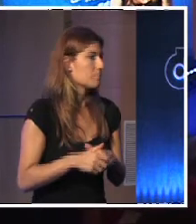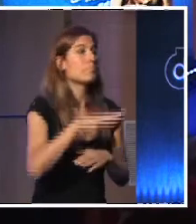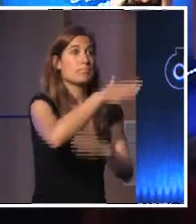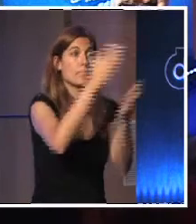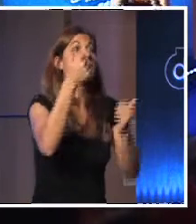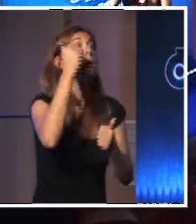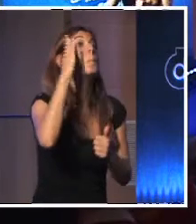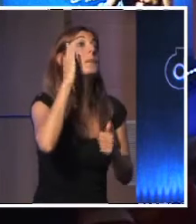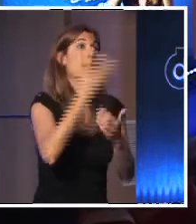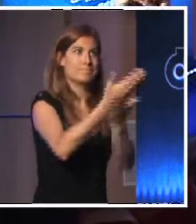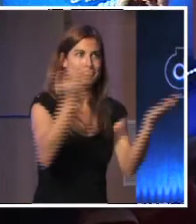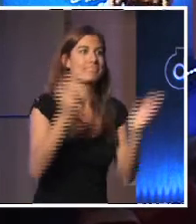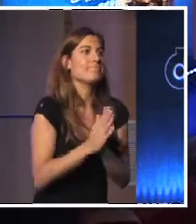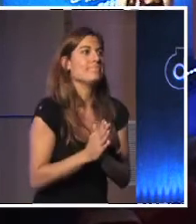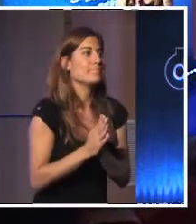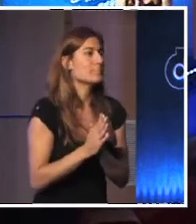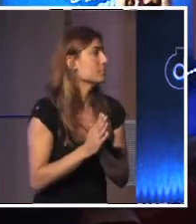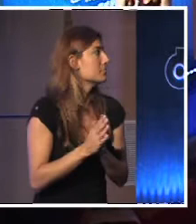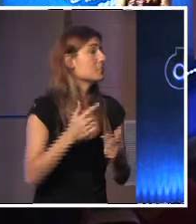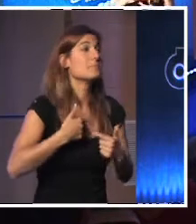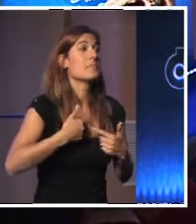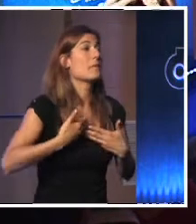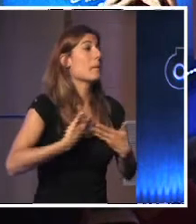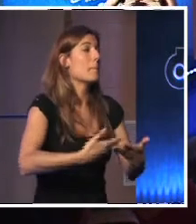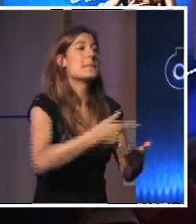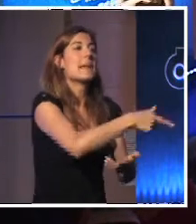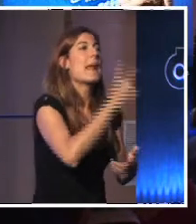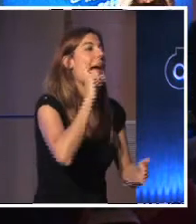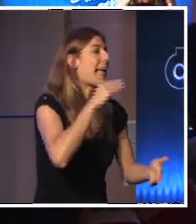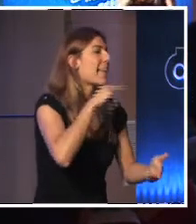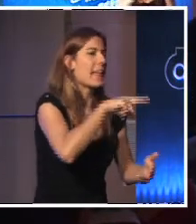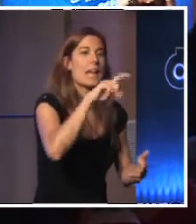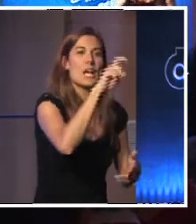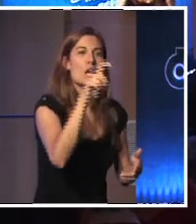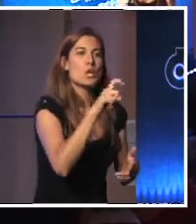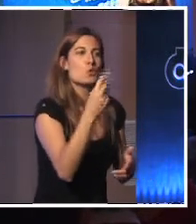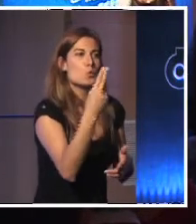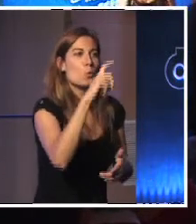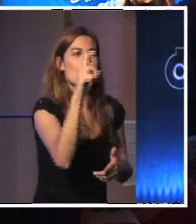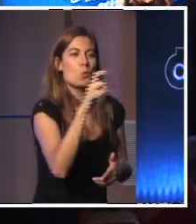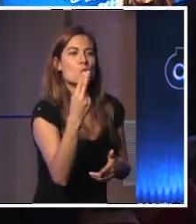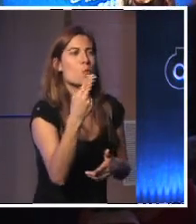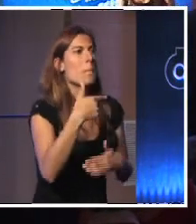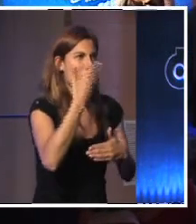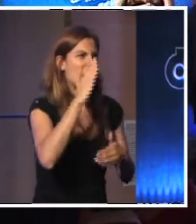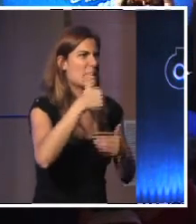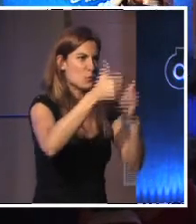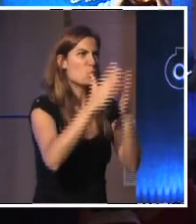Boa tarde. E não é preciso apresentar a Zuzu, porque acho que metade da plateia já interagiu com